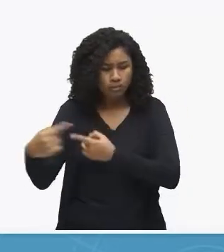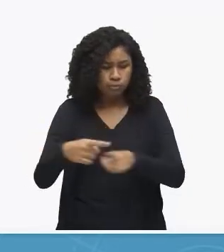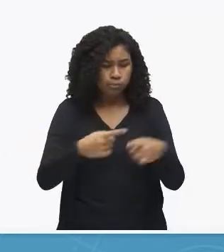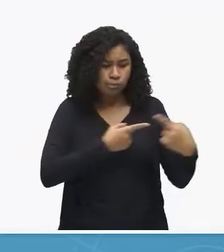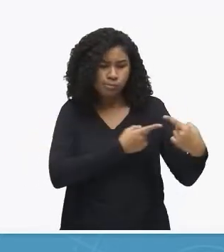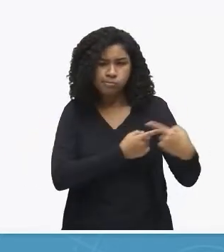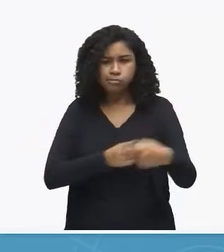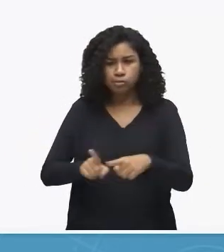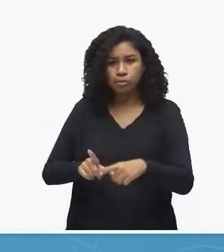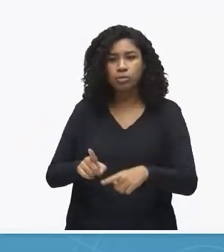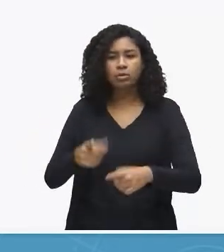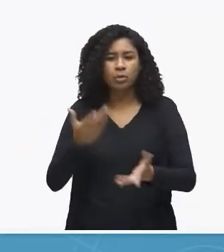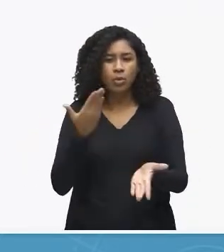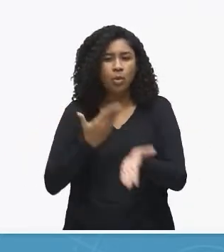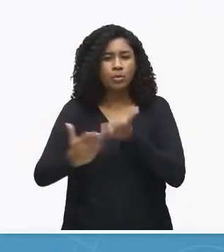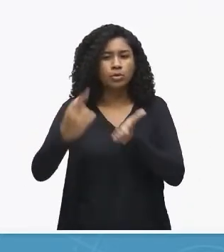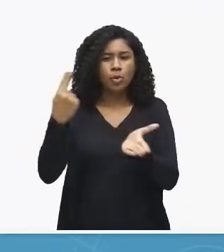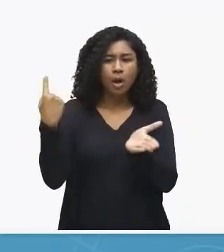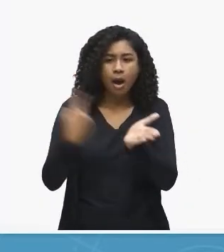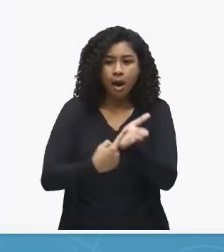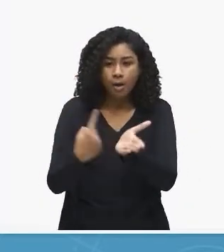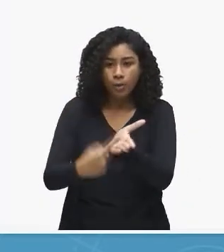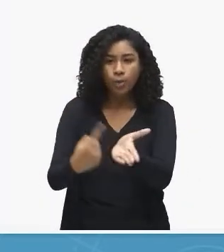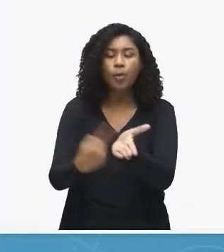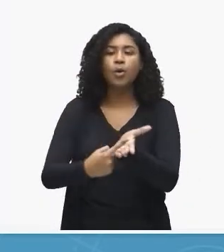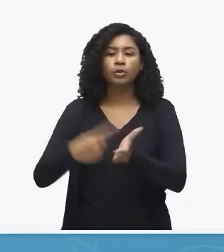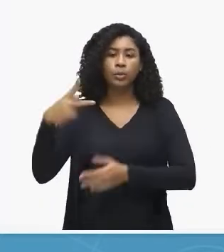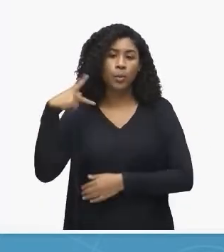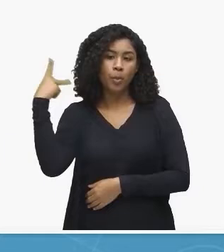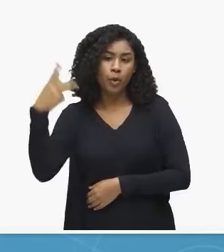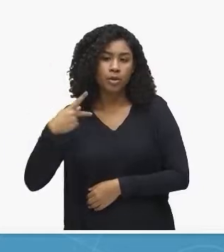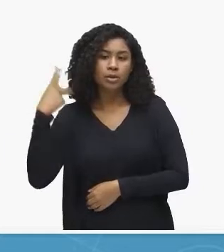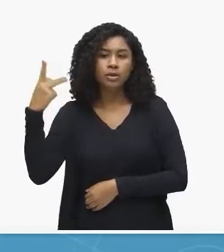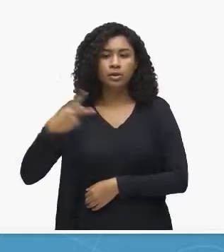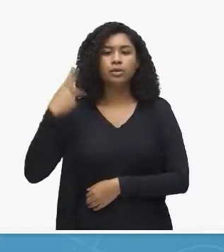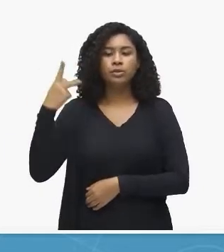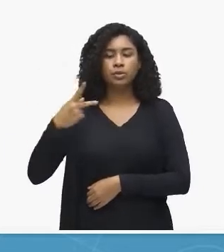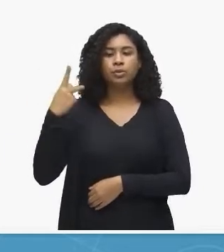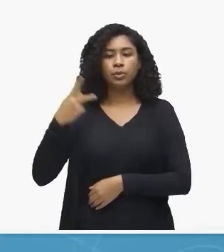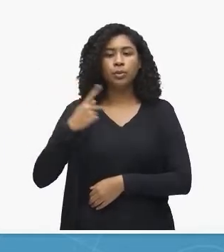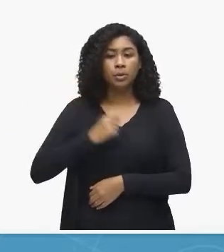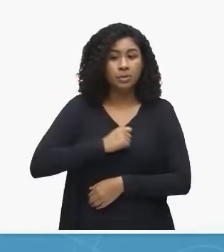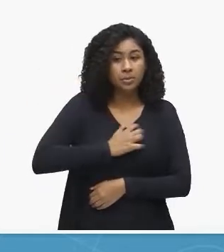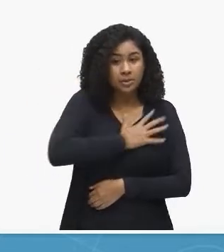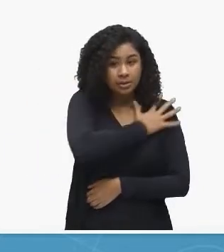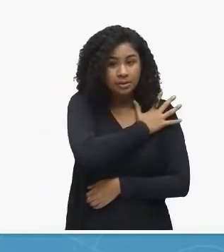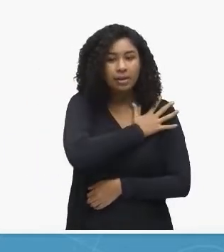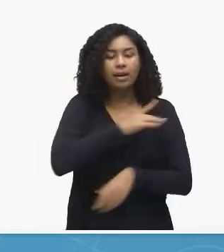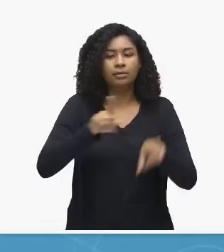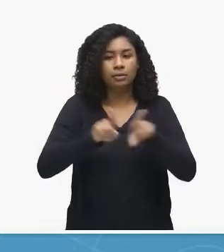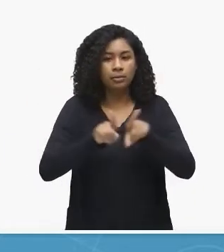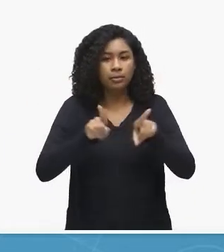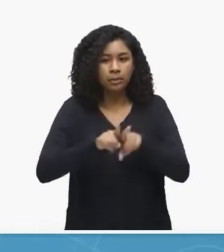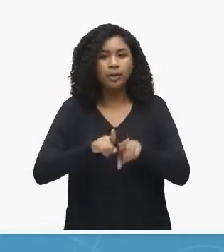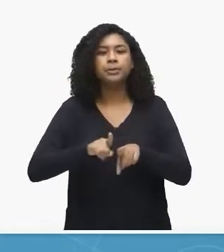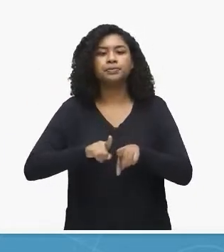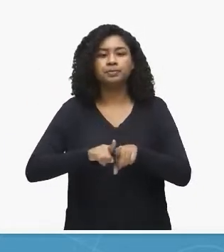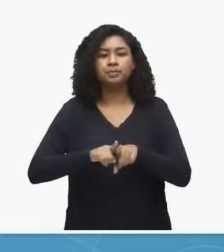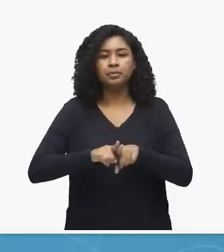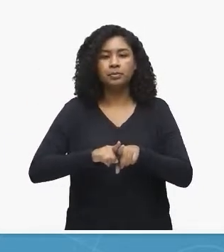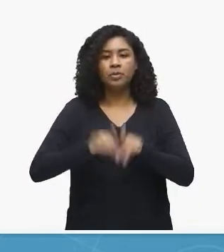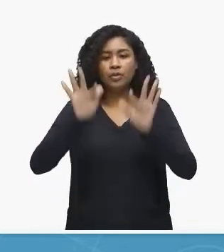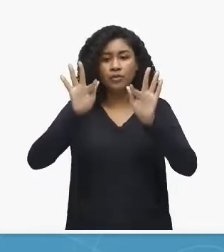esses acordos políticos militares entre as potências imperialistas europeias aí no final do século